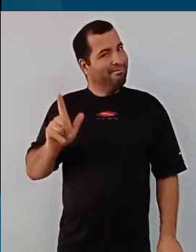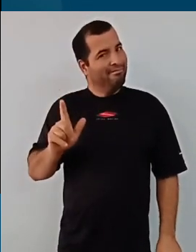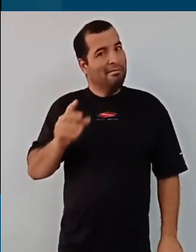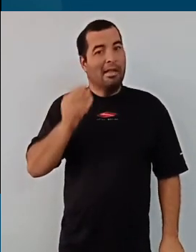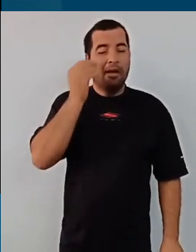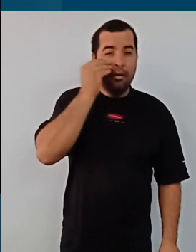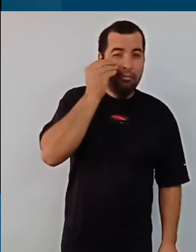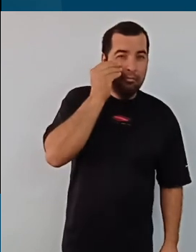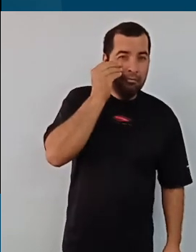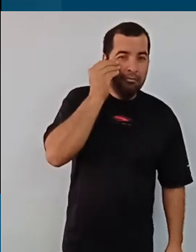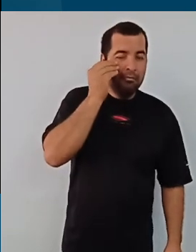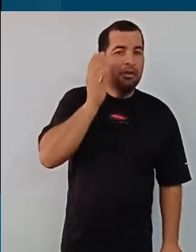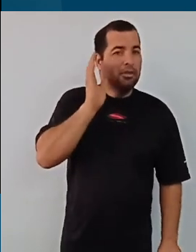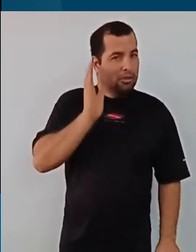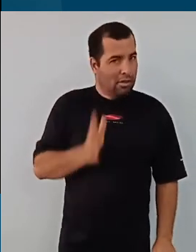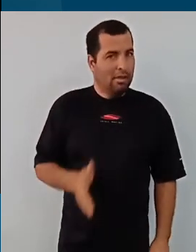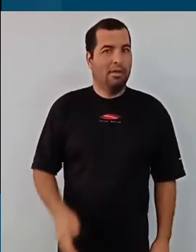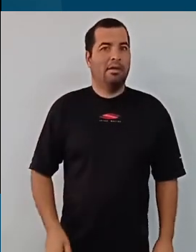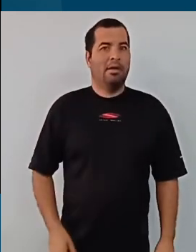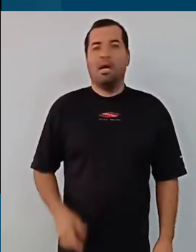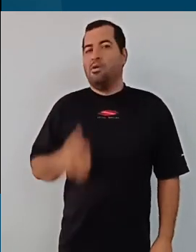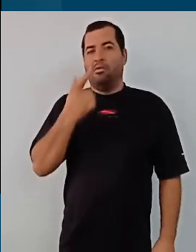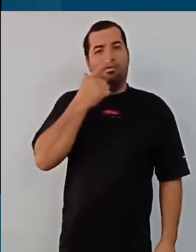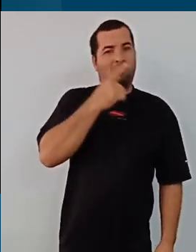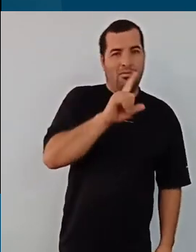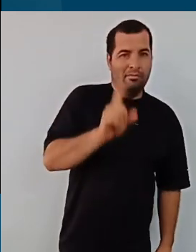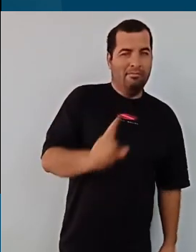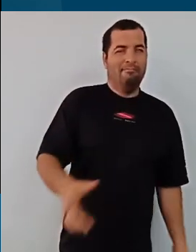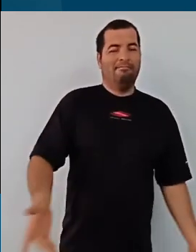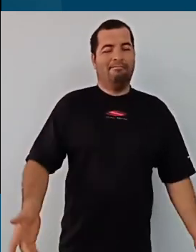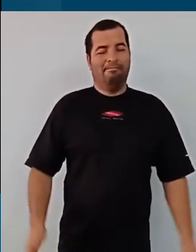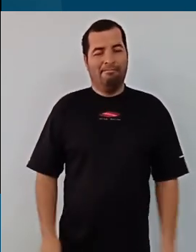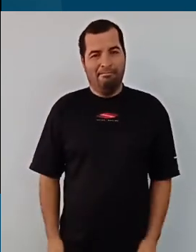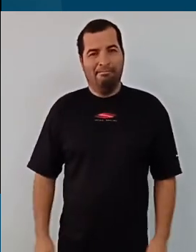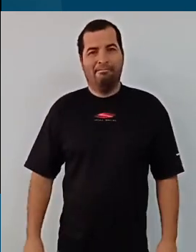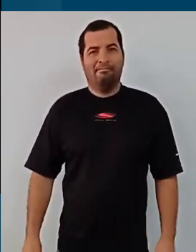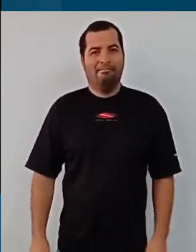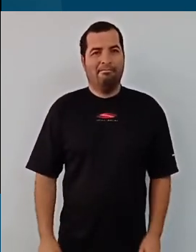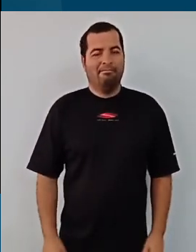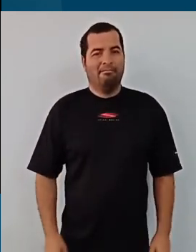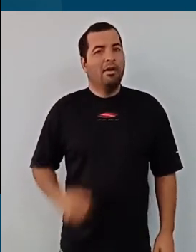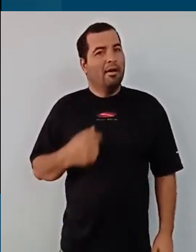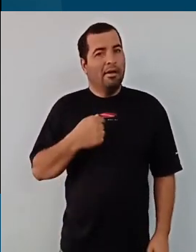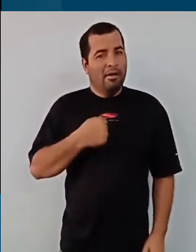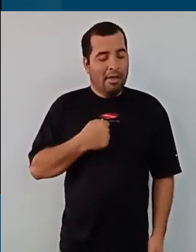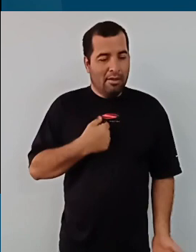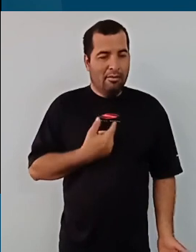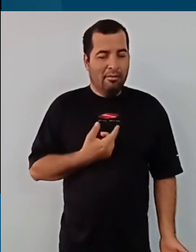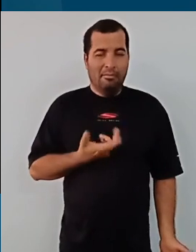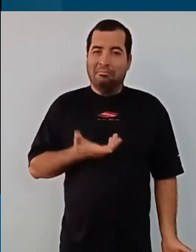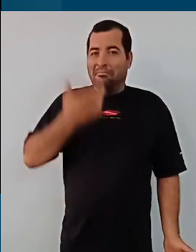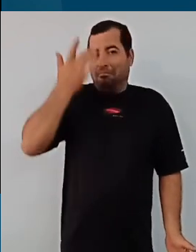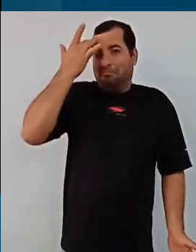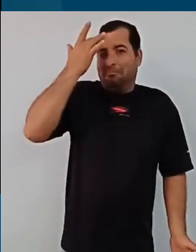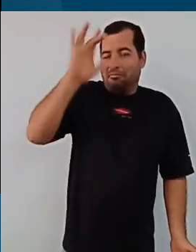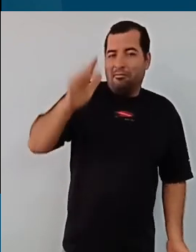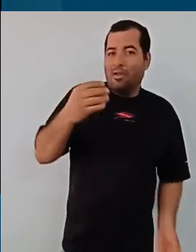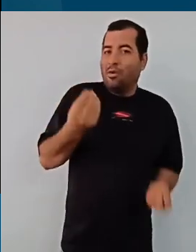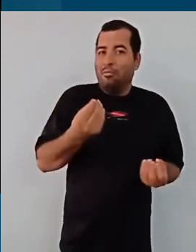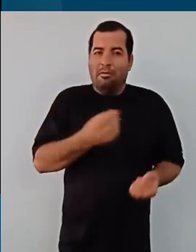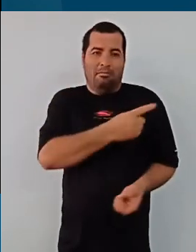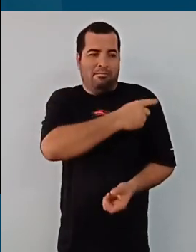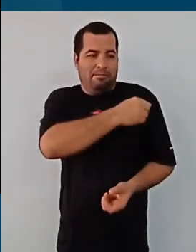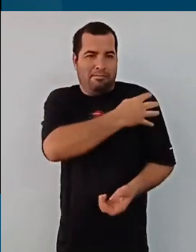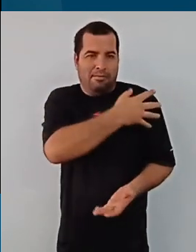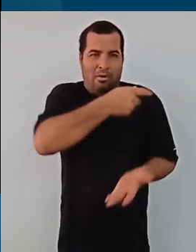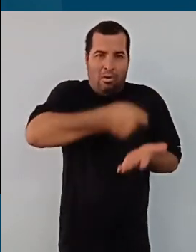tentativas nesse sentido não foram exitosas. E eu não sei se a seriação